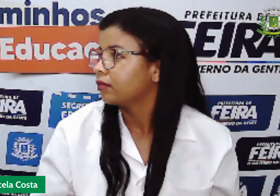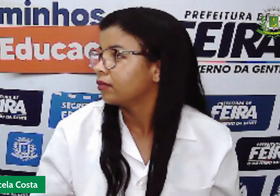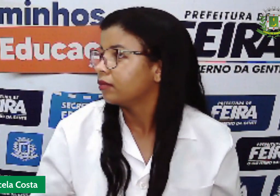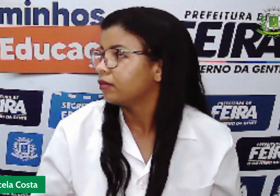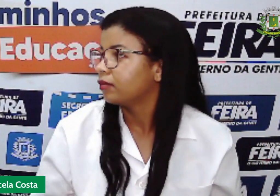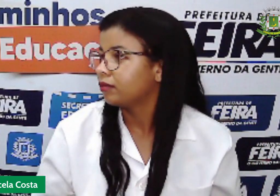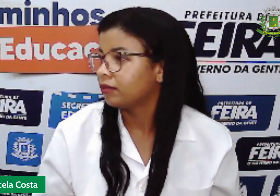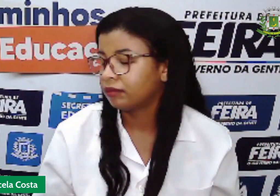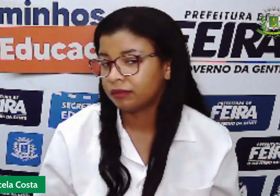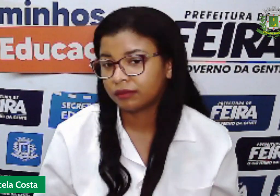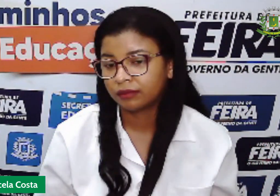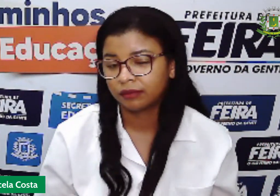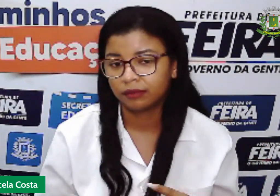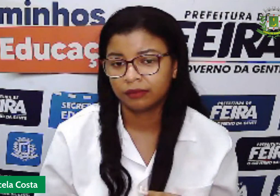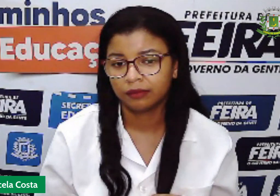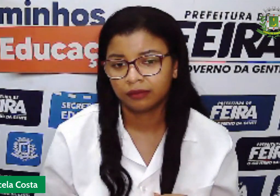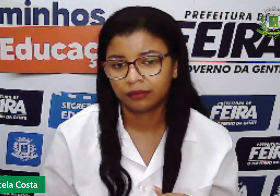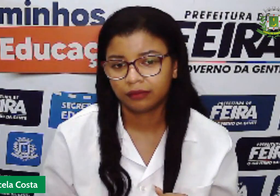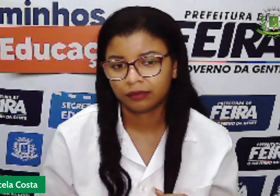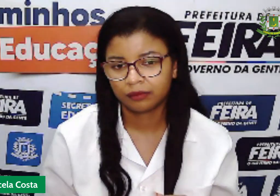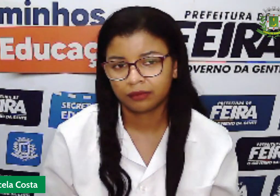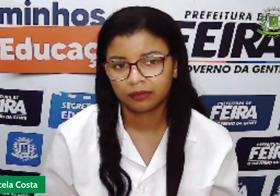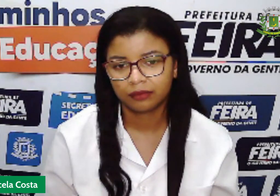Mas onde eu estava?